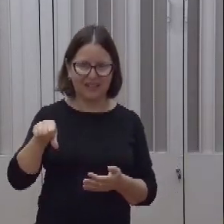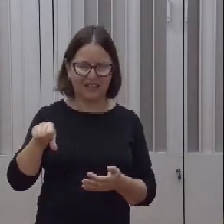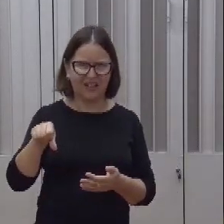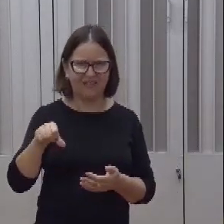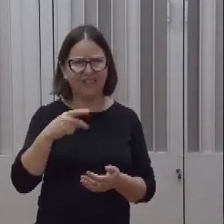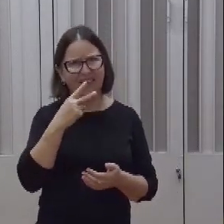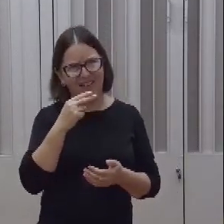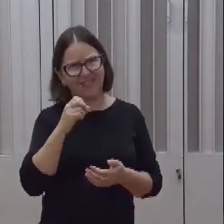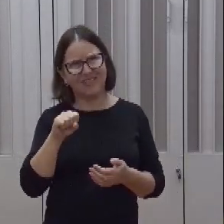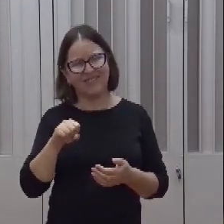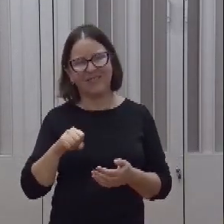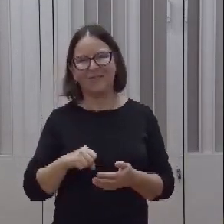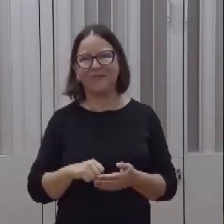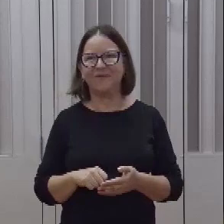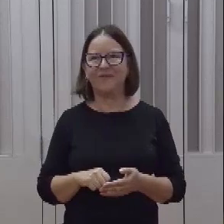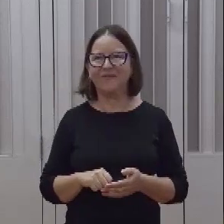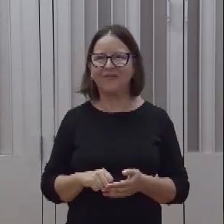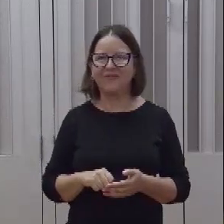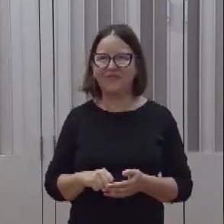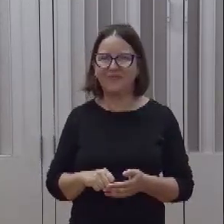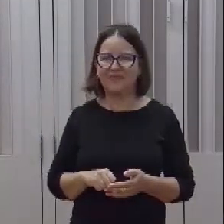que é este.